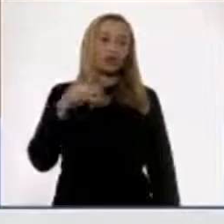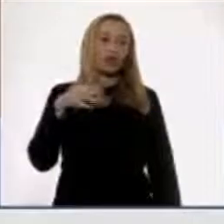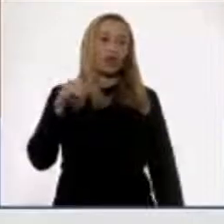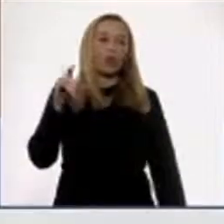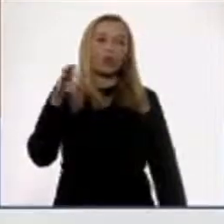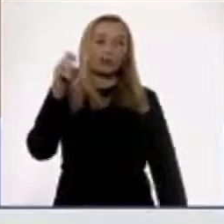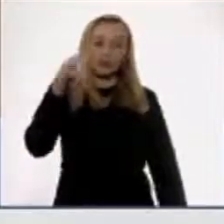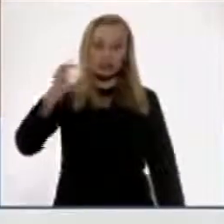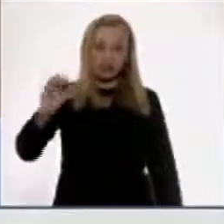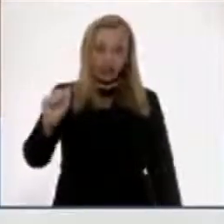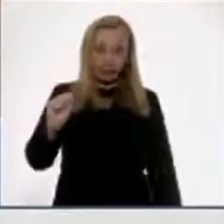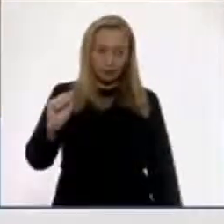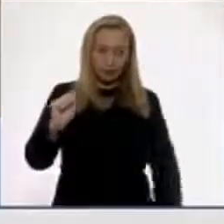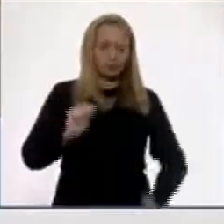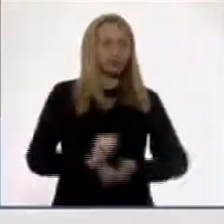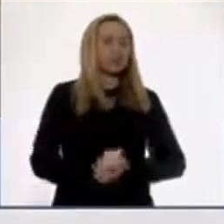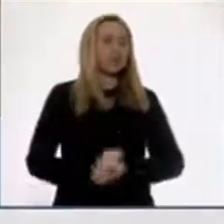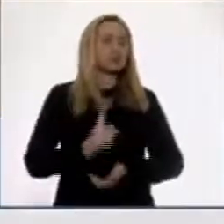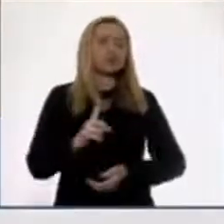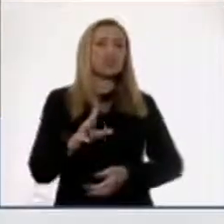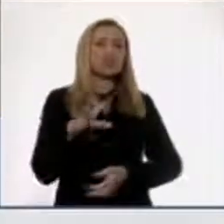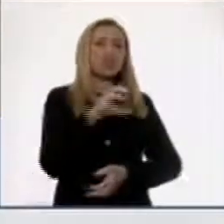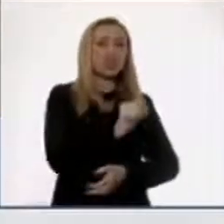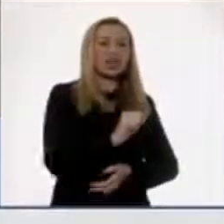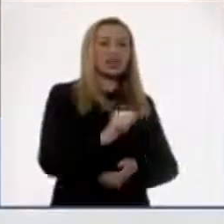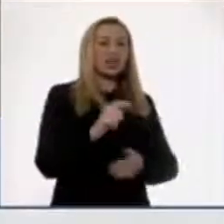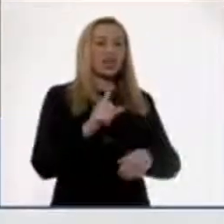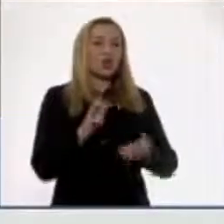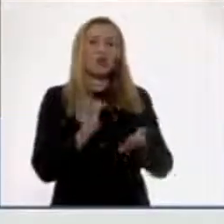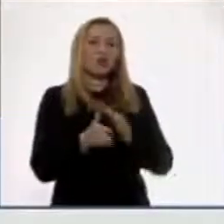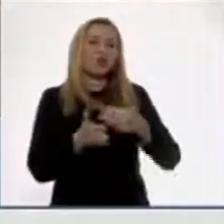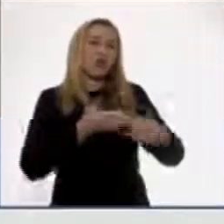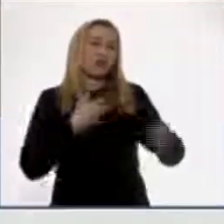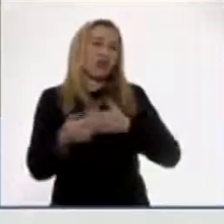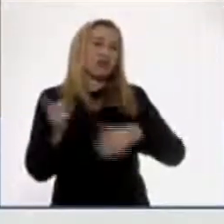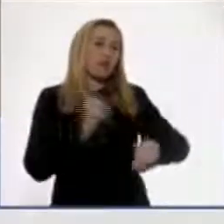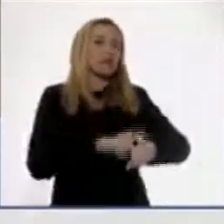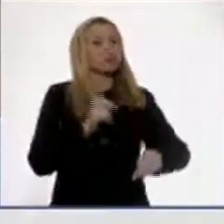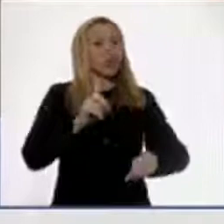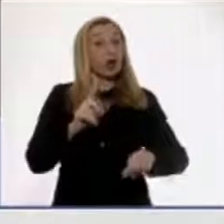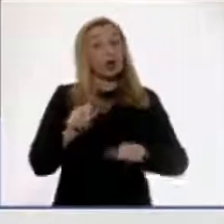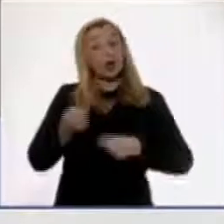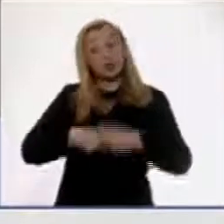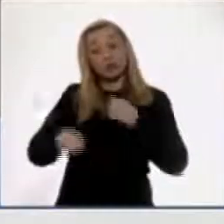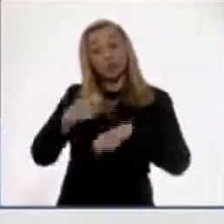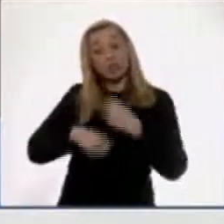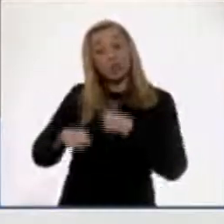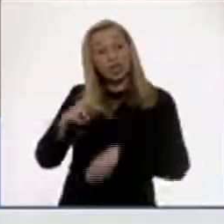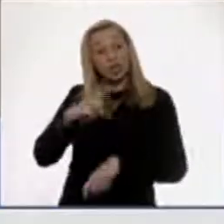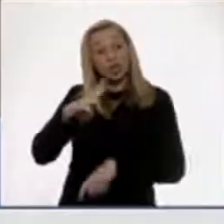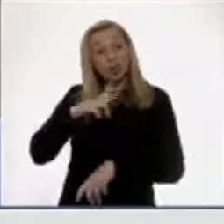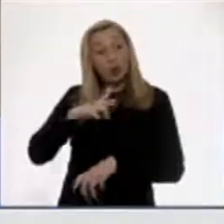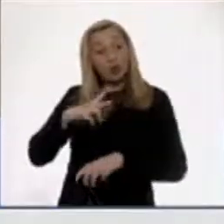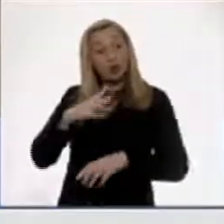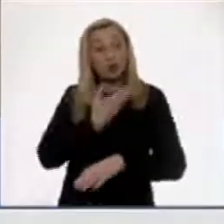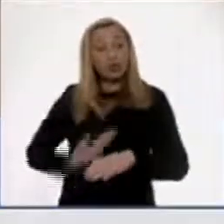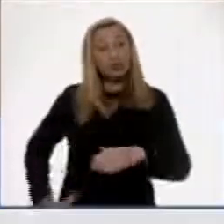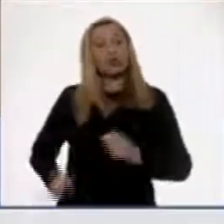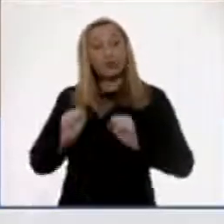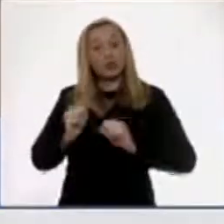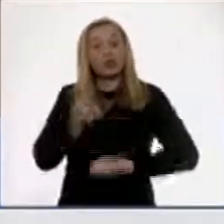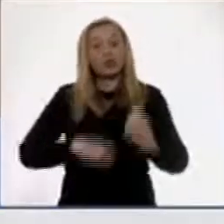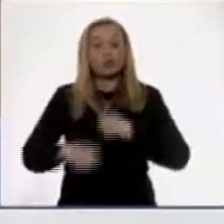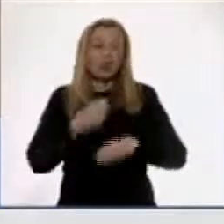momento. Essa poupança vai ser administrada pelo próprio governo, podendo fazer operações